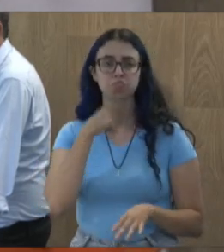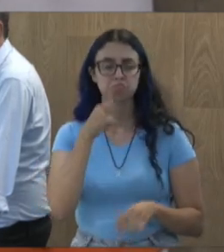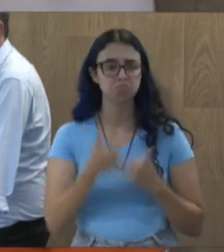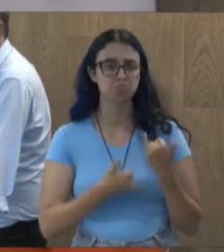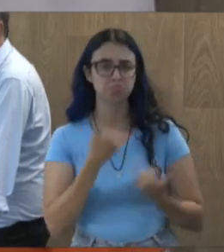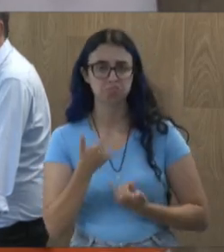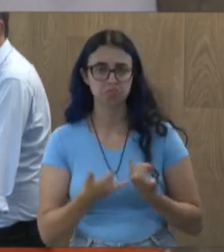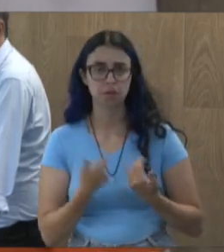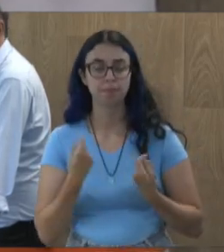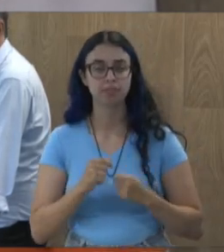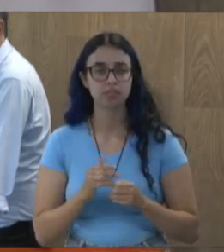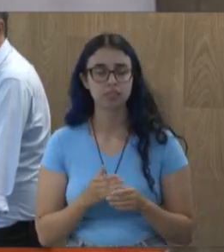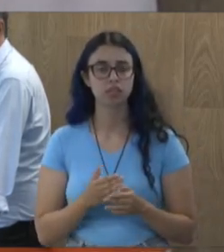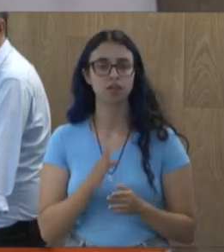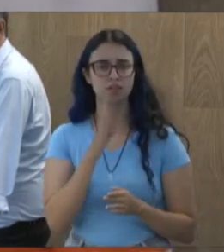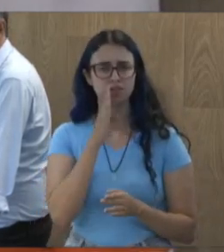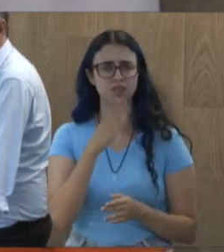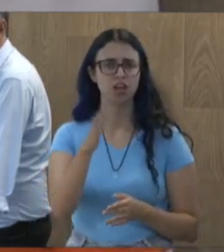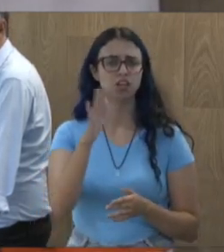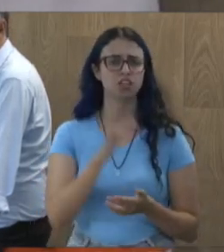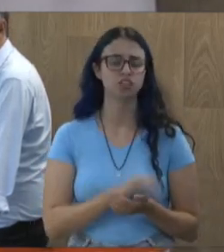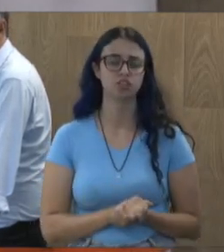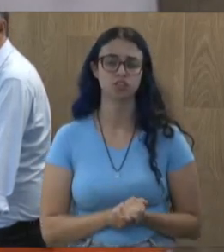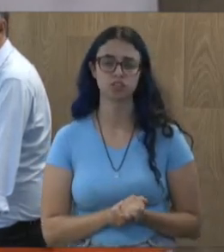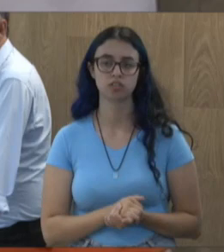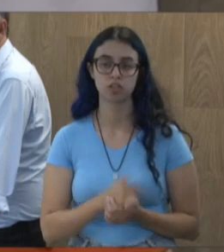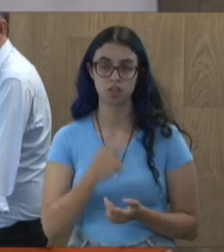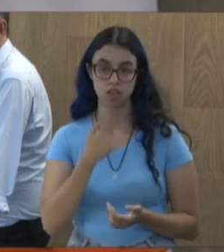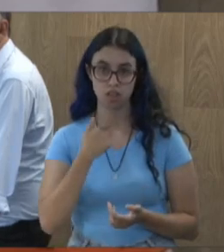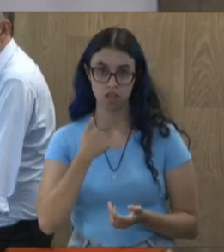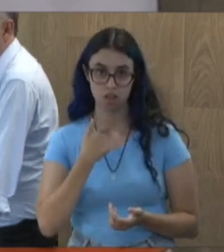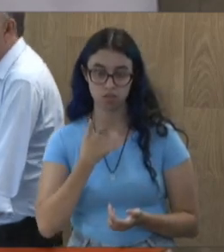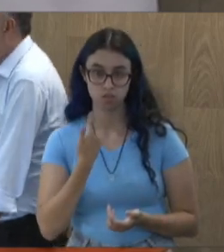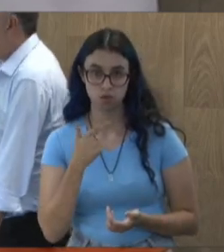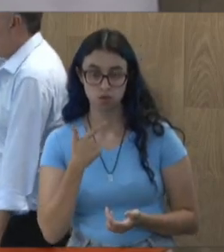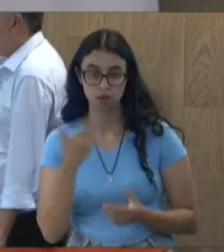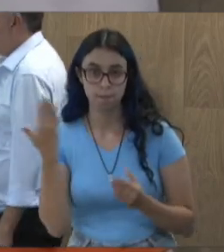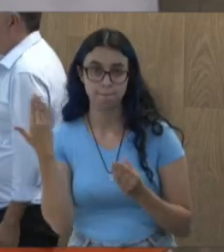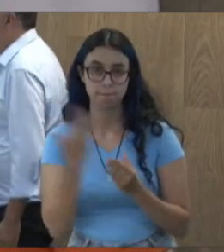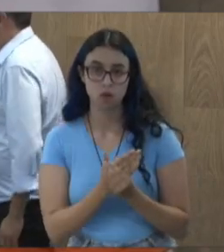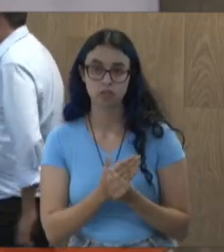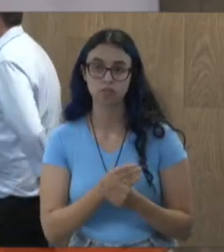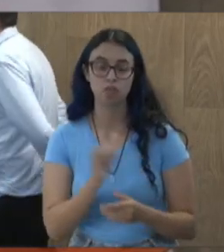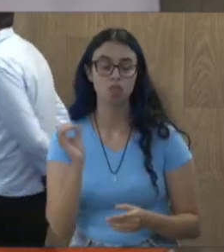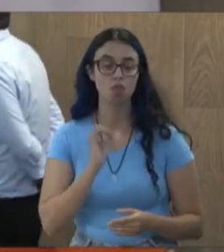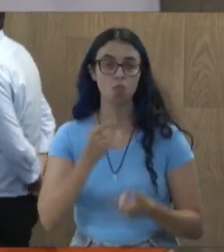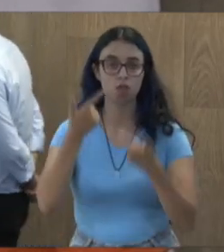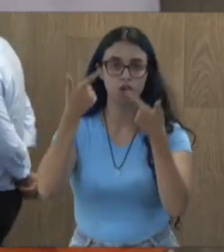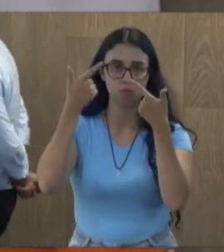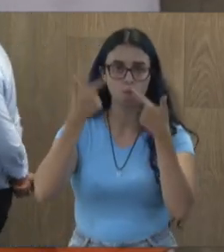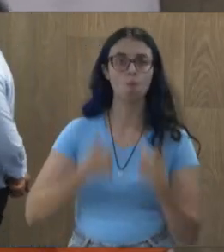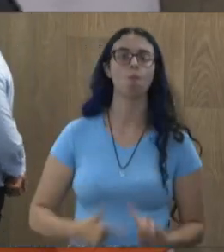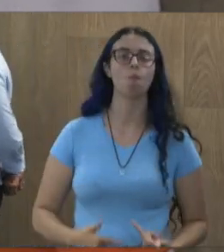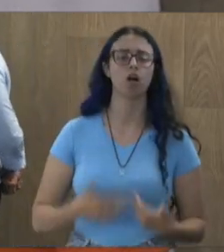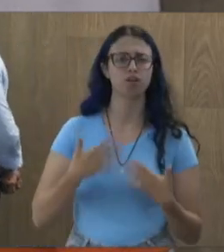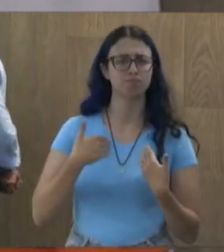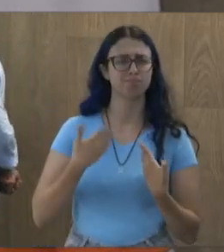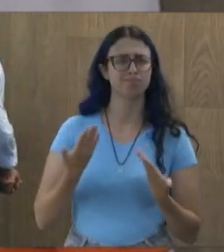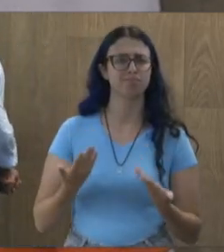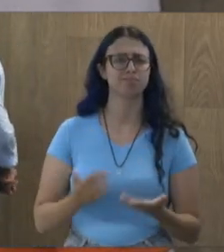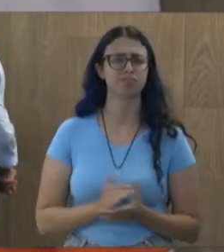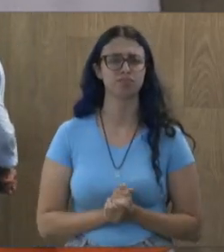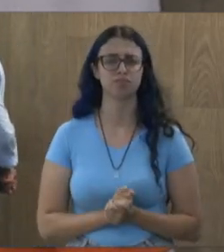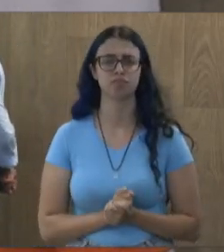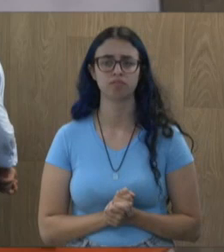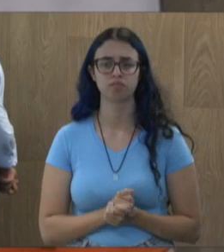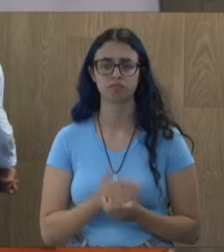construir. E eu quero falar, eu, Wesley Jarbas, não tenho nenhum processo nas minhas costas. Eu não estou inelegível na minha candidatura do ano